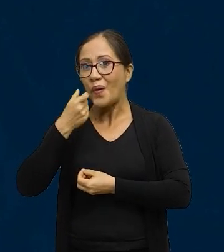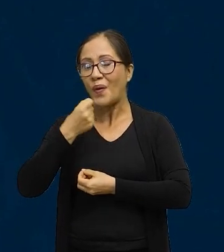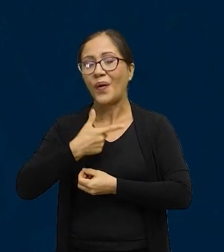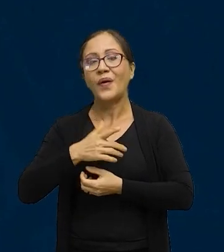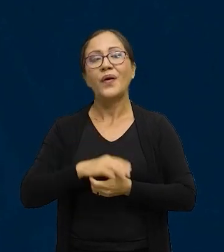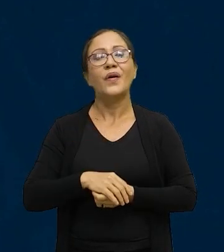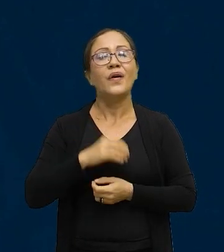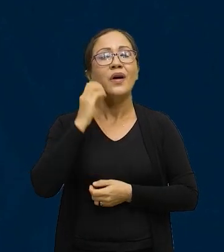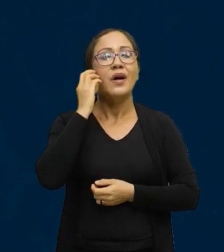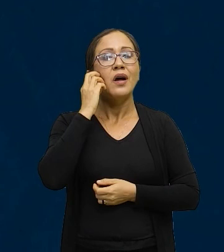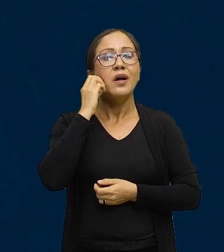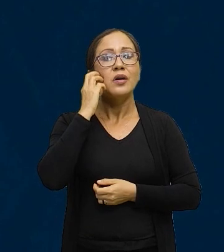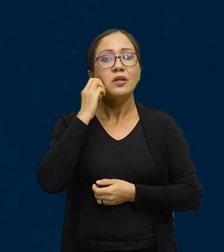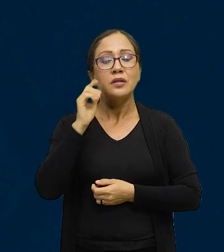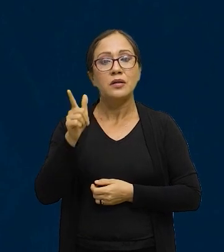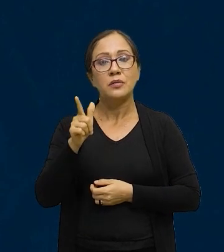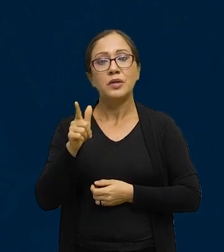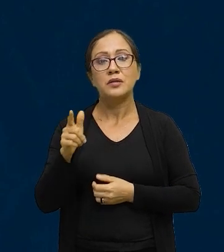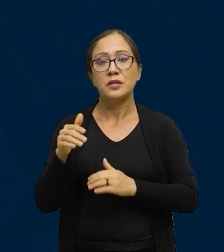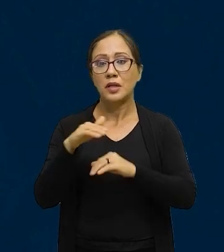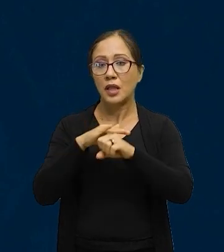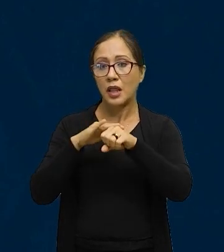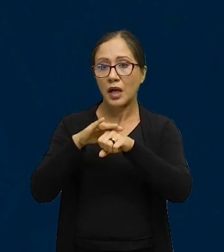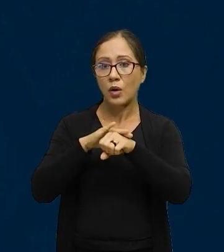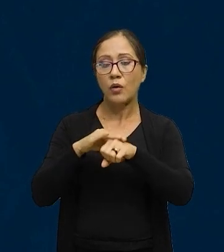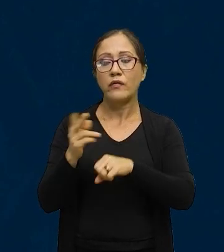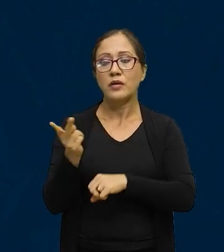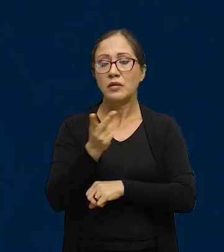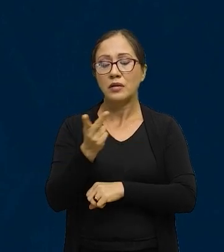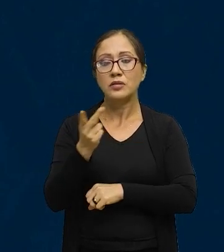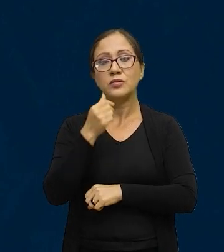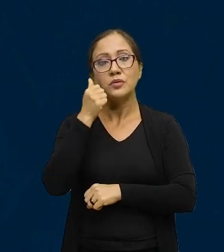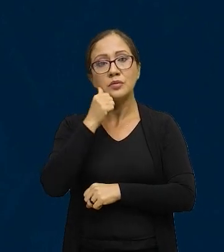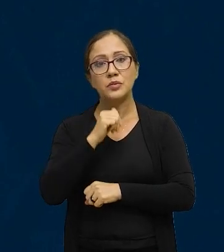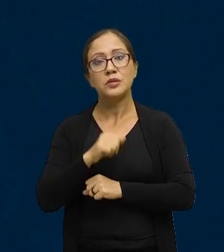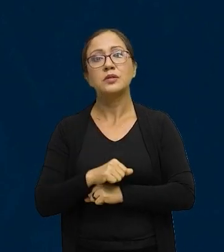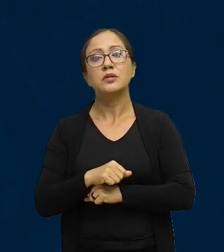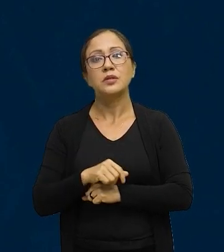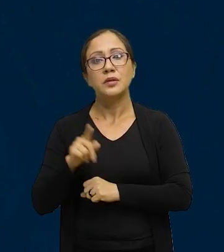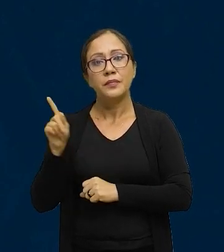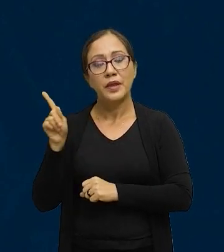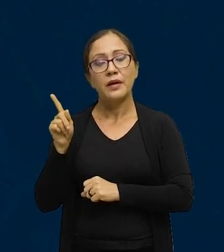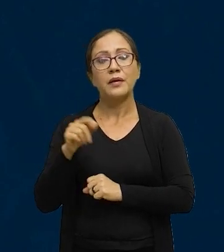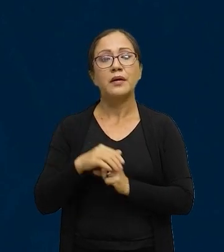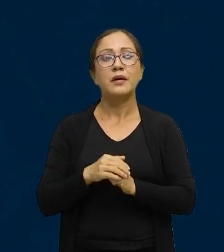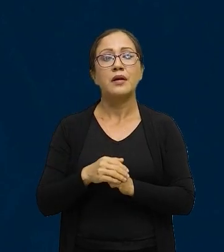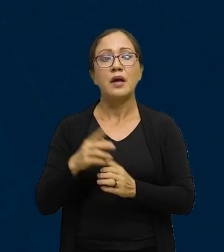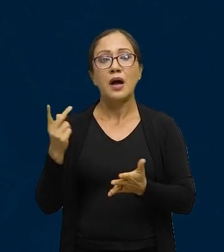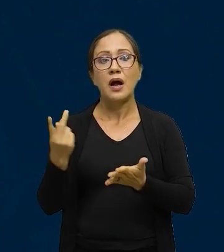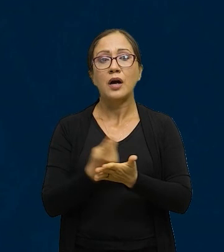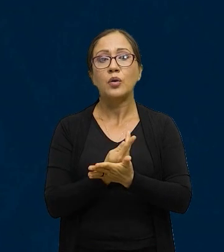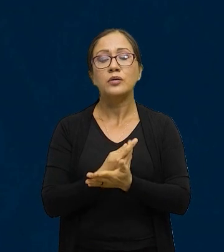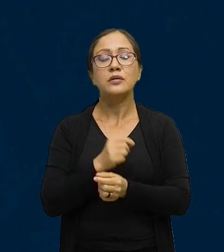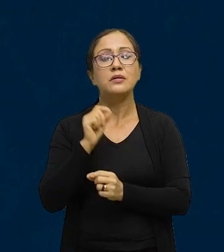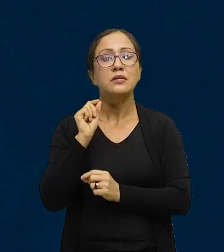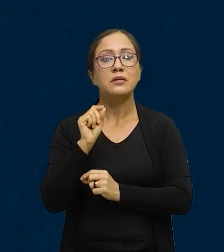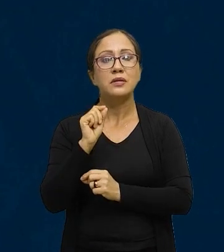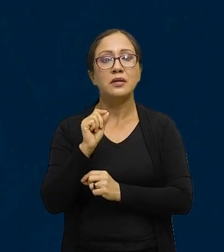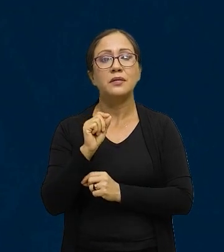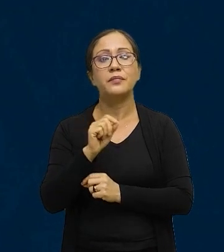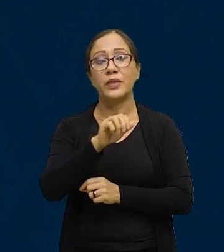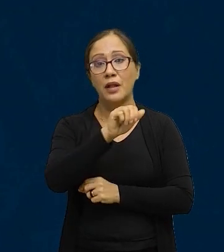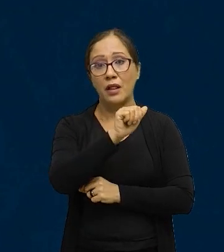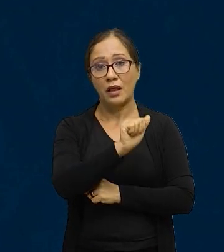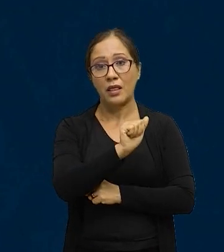presença desse efeito no diálogo das duas garotas, Joana e Gabi, acontece... Letra